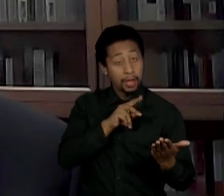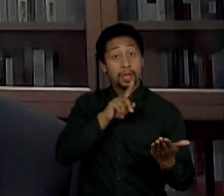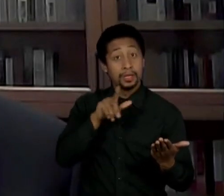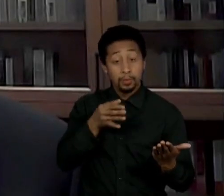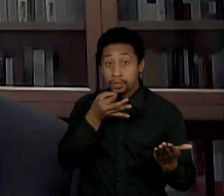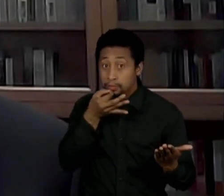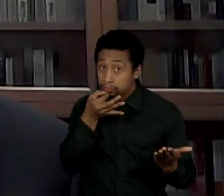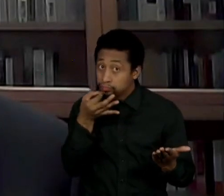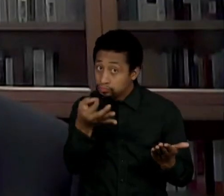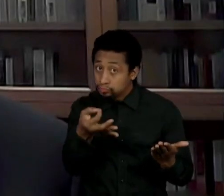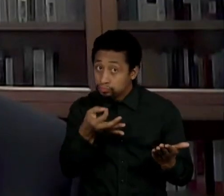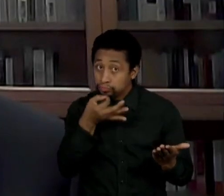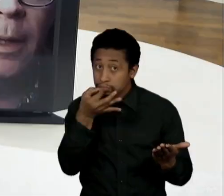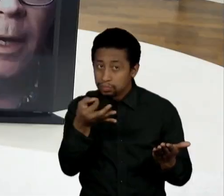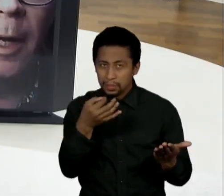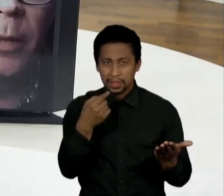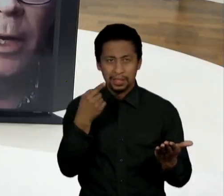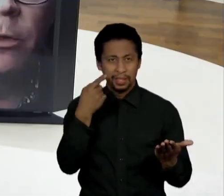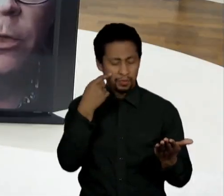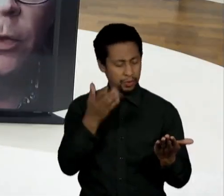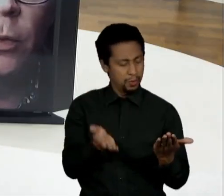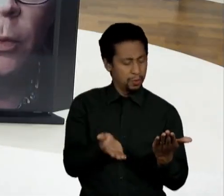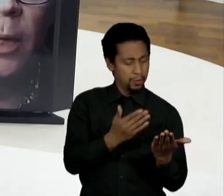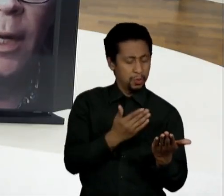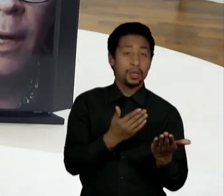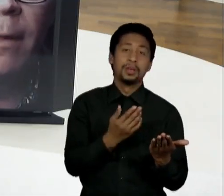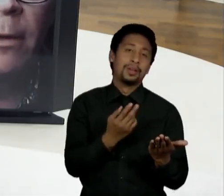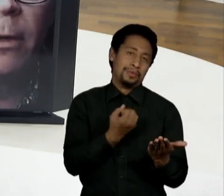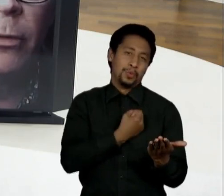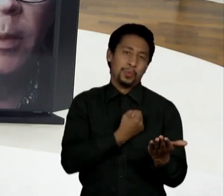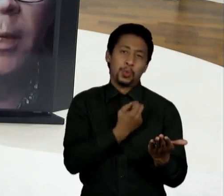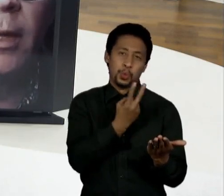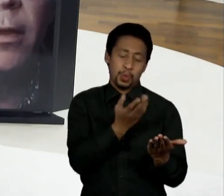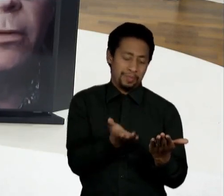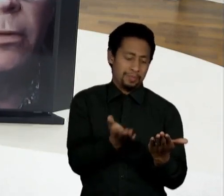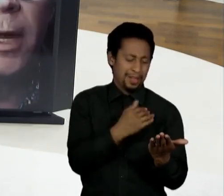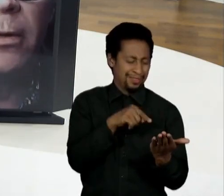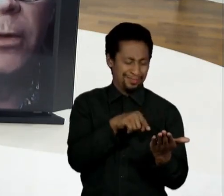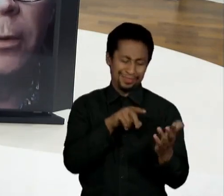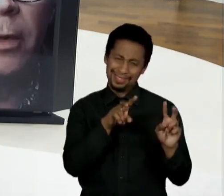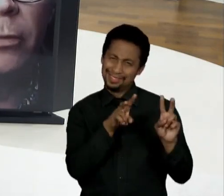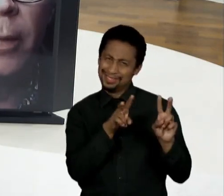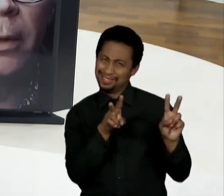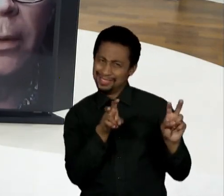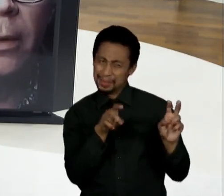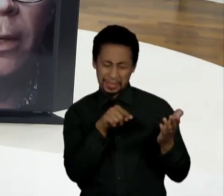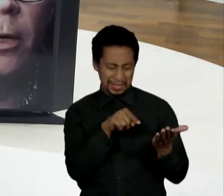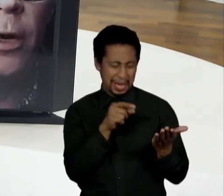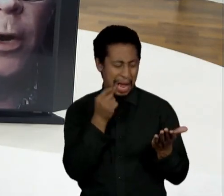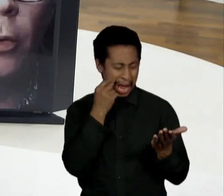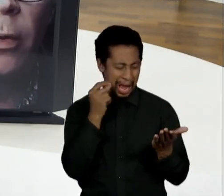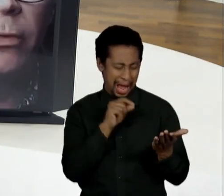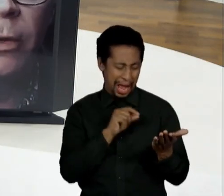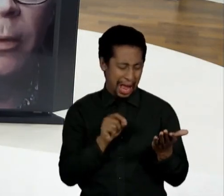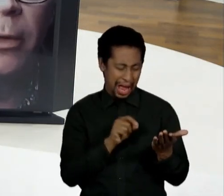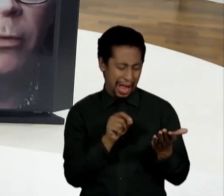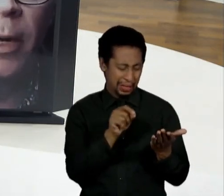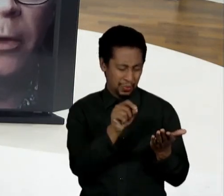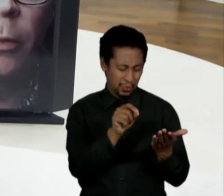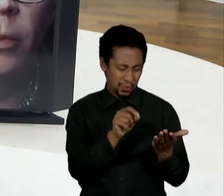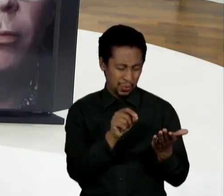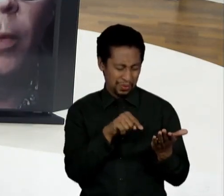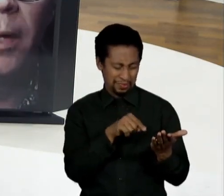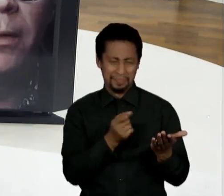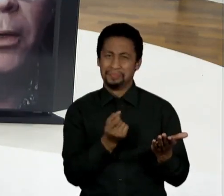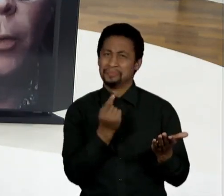Quiet as a Mouse, on page 2. E que me que isso não é uma série de escrita. No sério